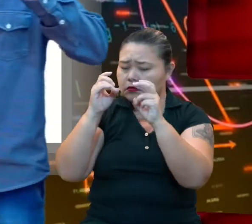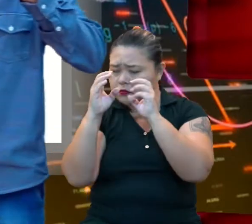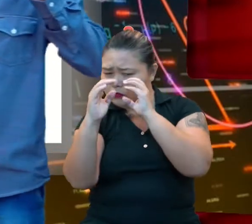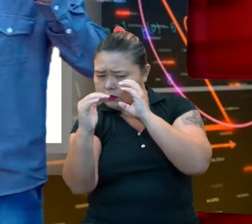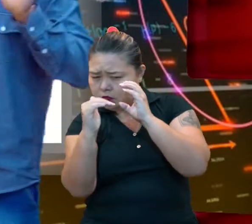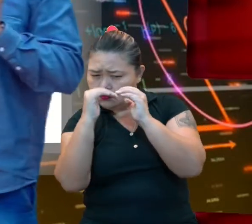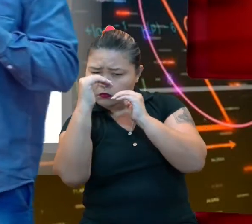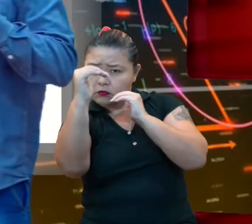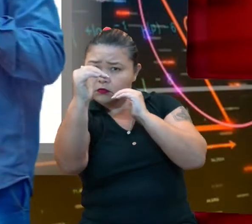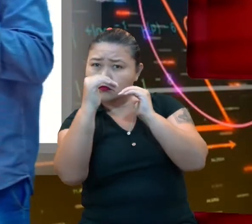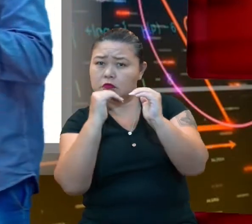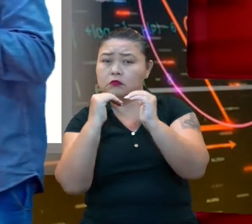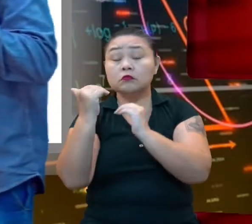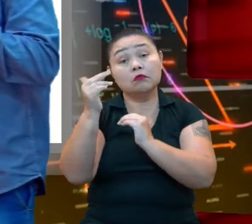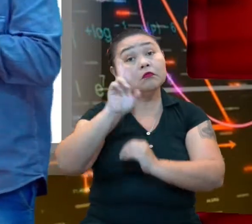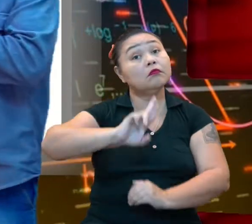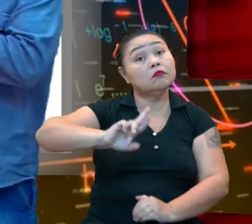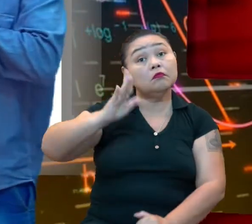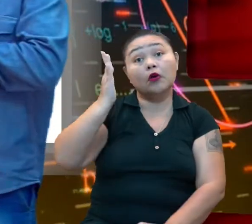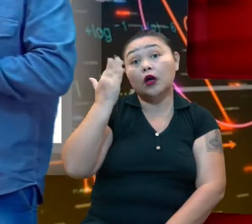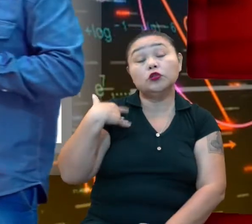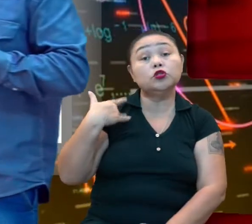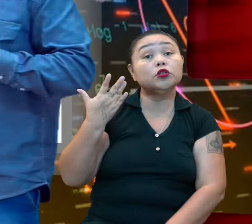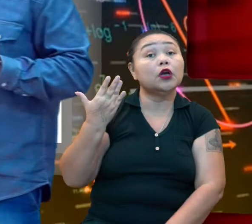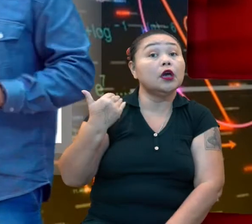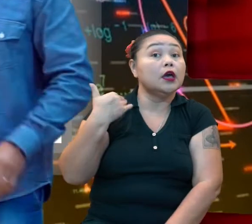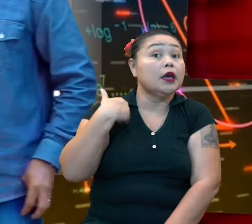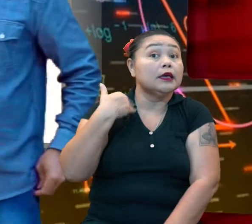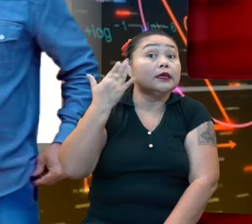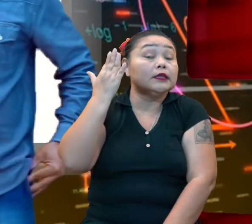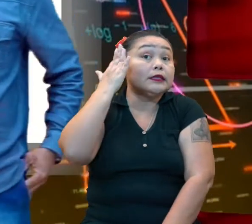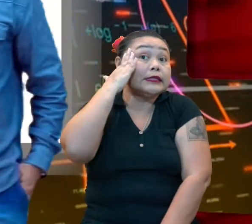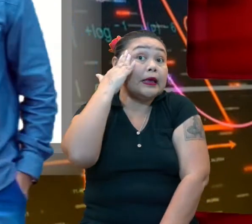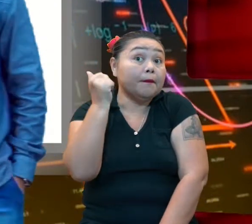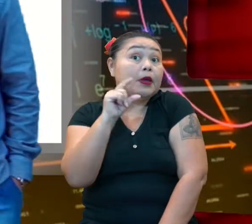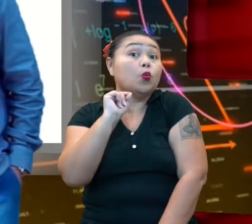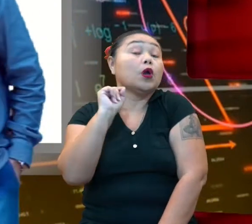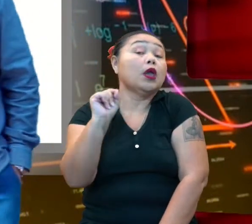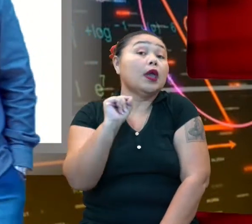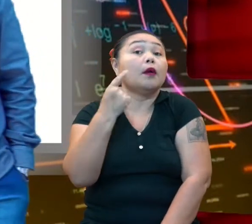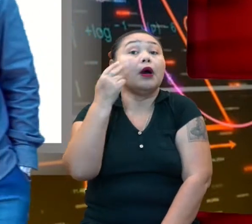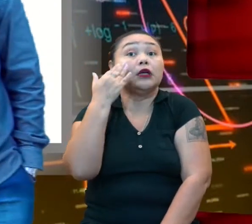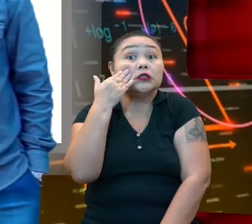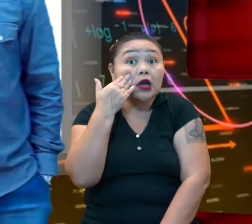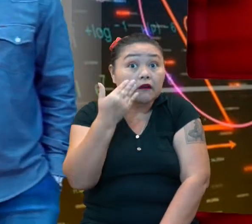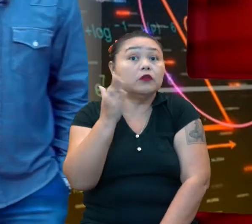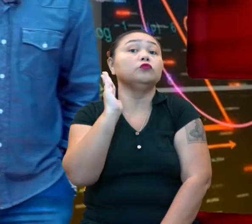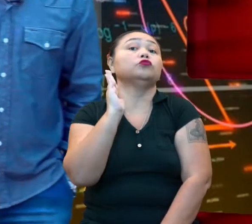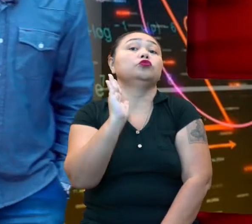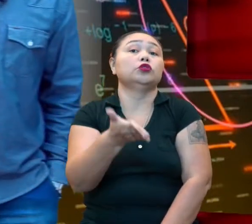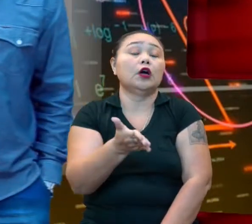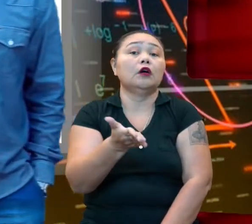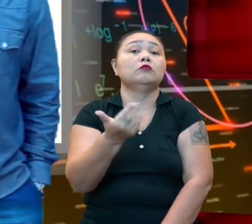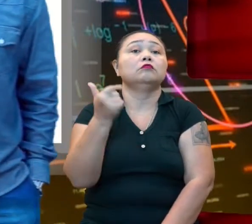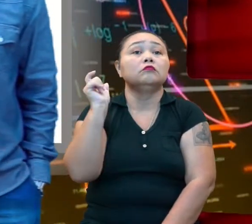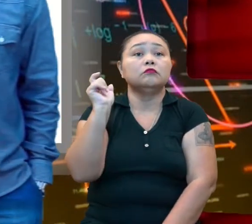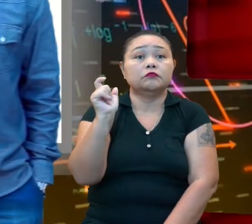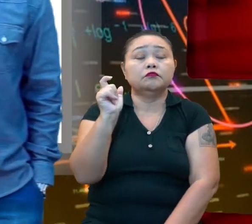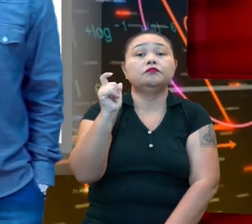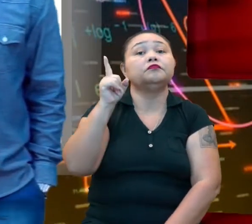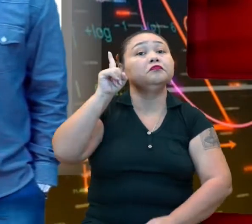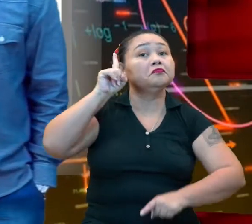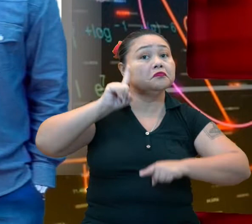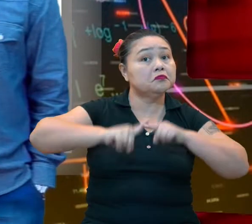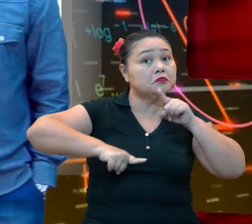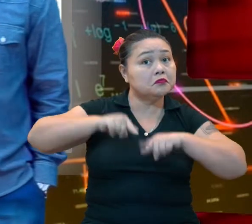tal. Então, pode não saber o que é, mas que já viu, já viu. Pois é, né? O teodolito, que interessante. É um equipamento que